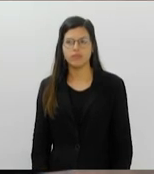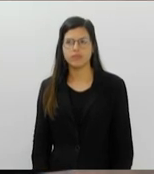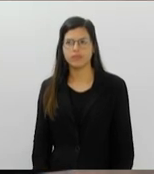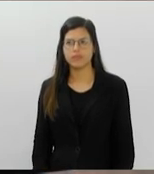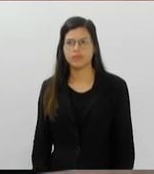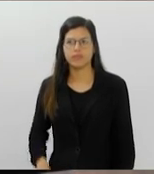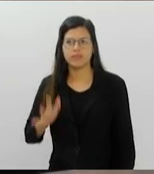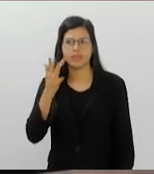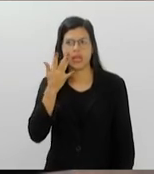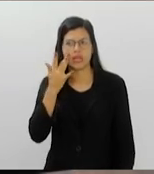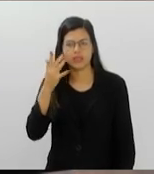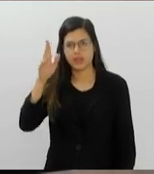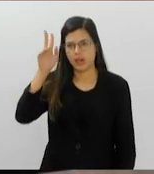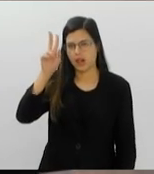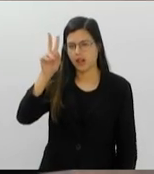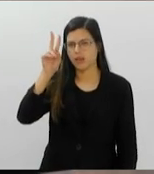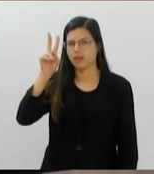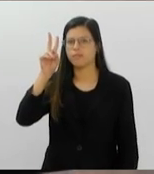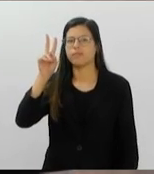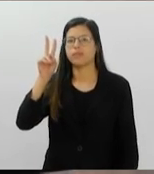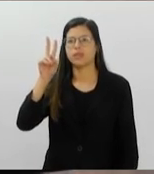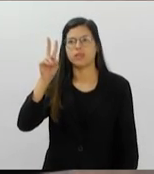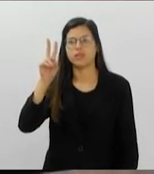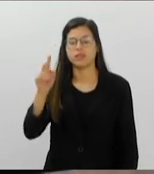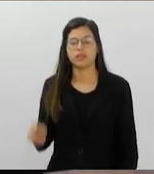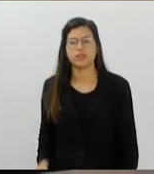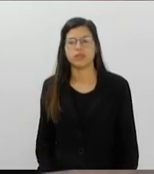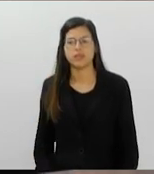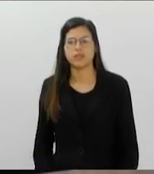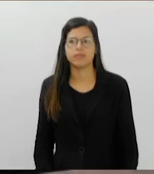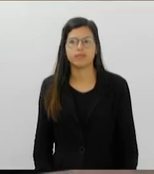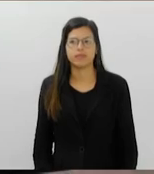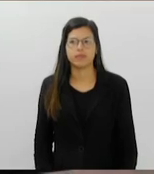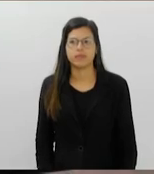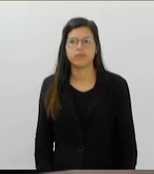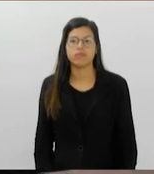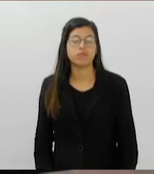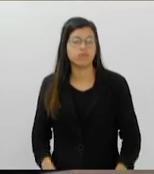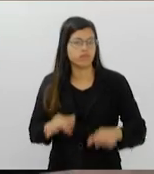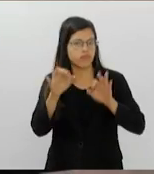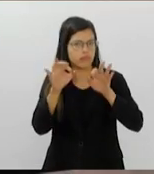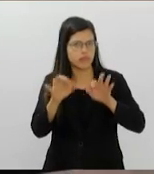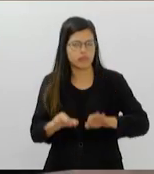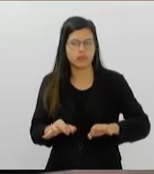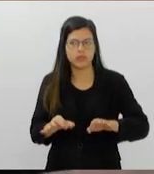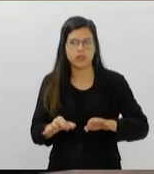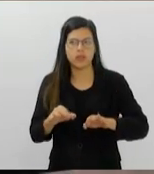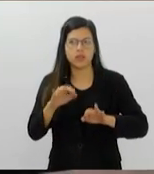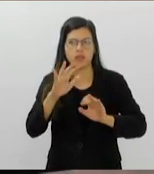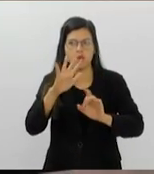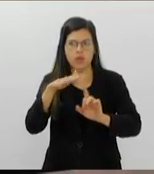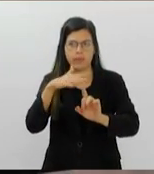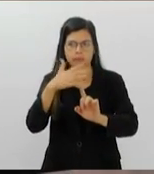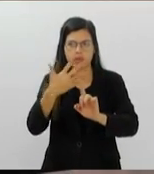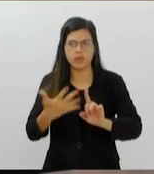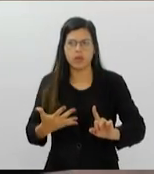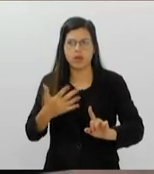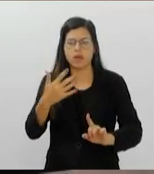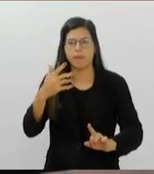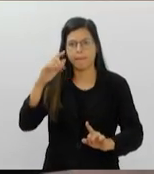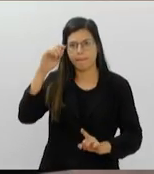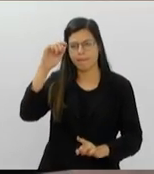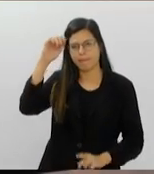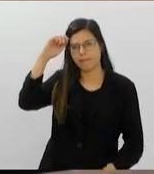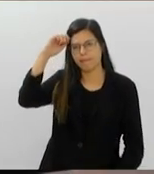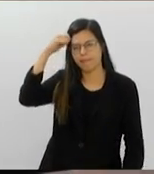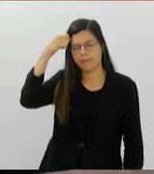Acho que a lembrança de Vossa Excelência foi justíssima, né, homenagear o Preto Zezé